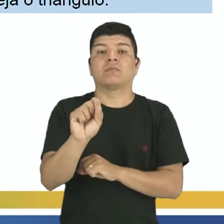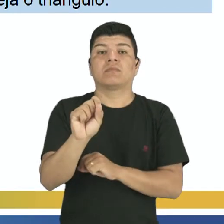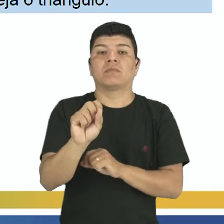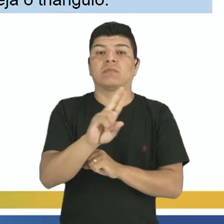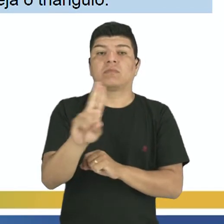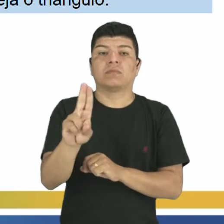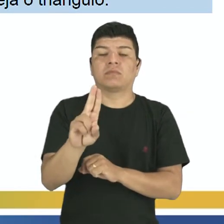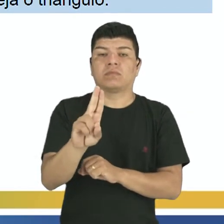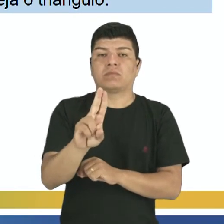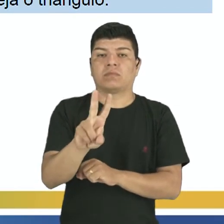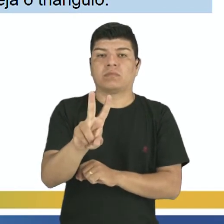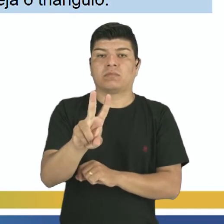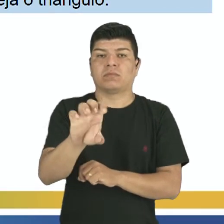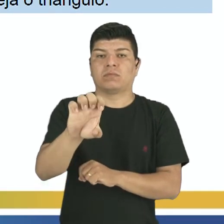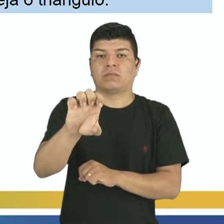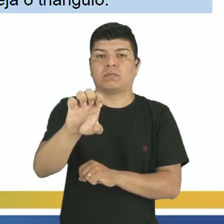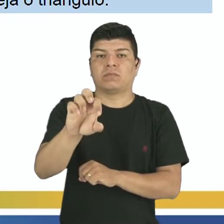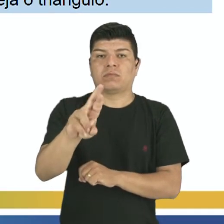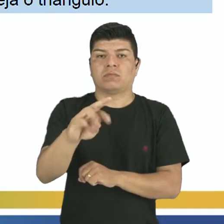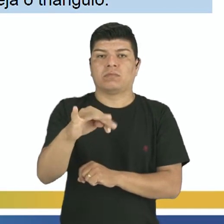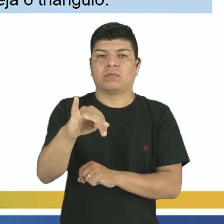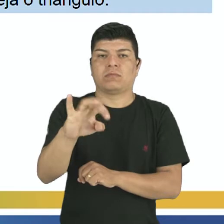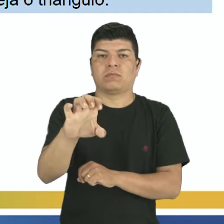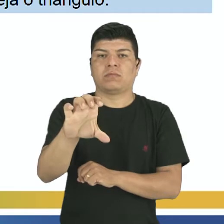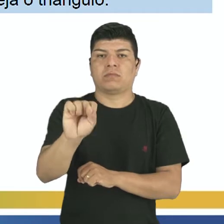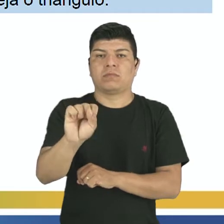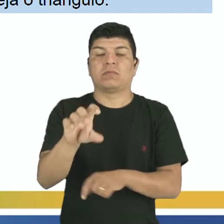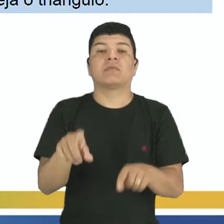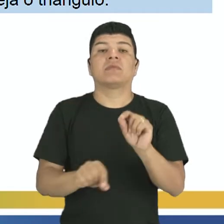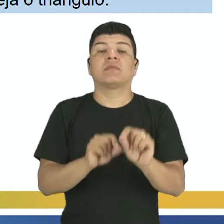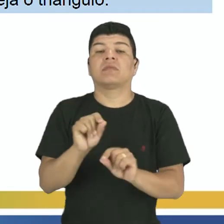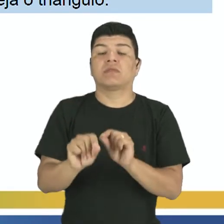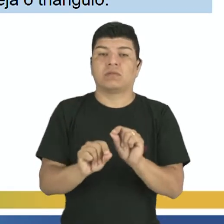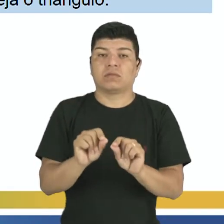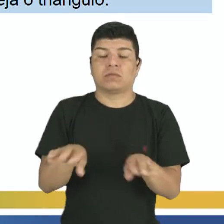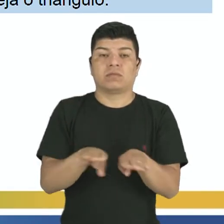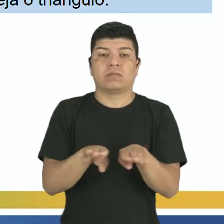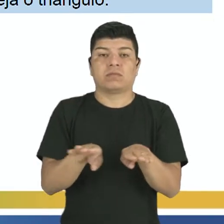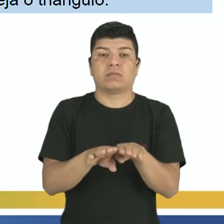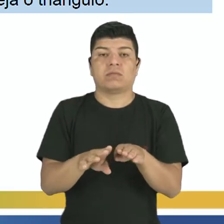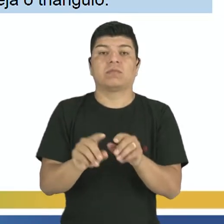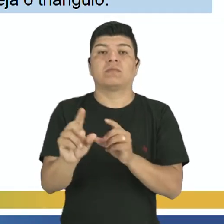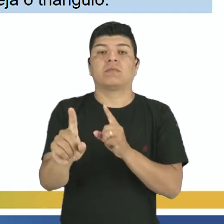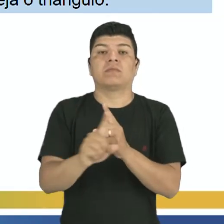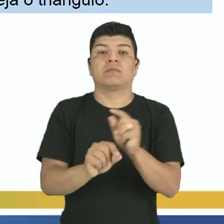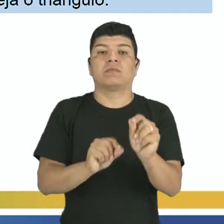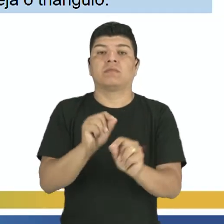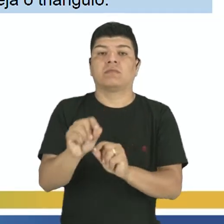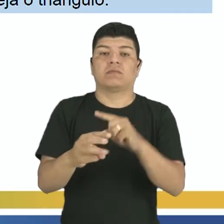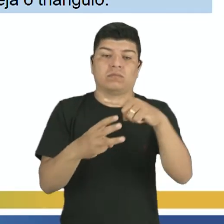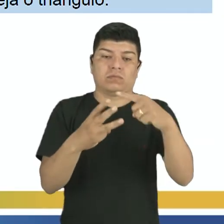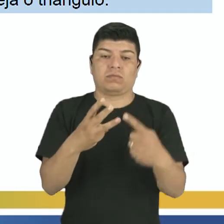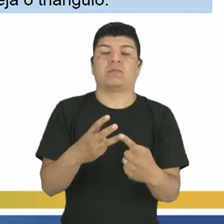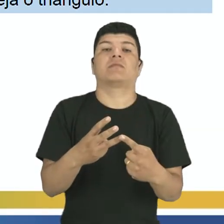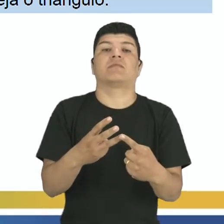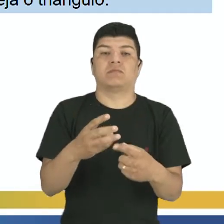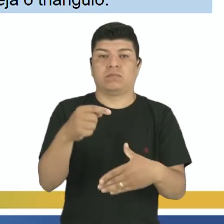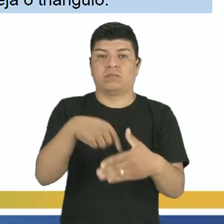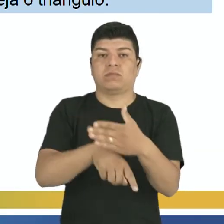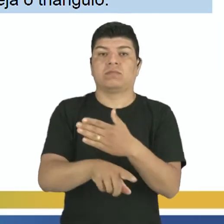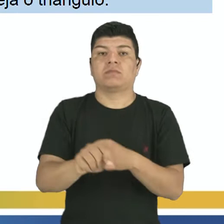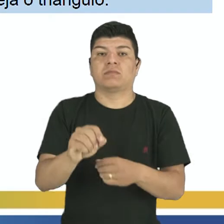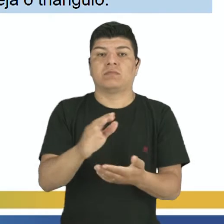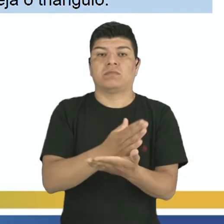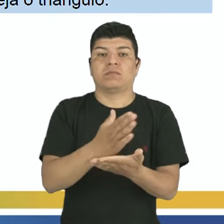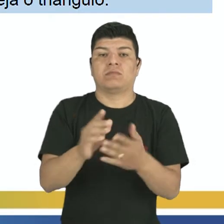de vértices, os bicos, né? As pontas que vocês chamam. Além disso, também são encontrados 3 ângulos internos em